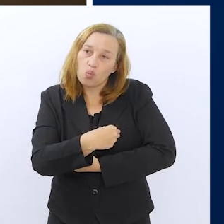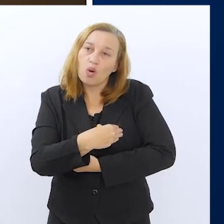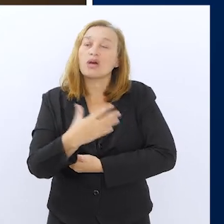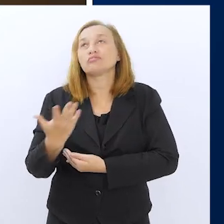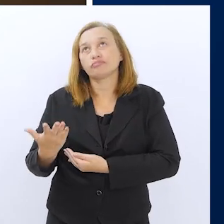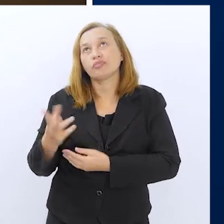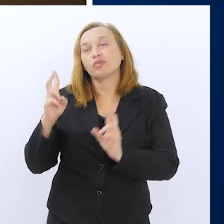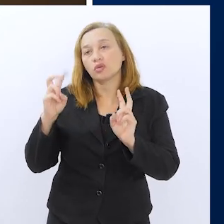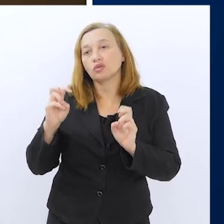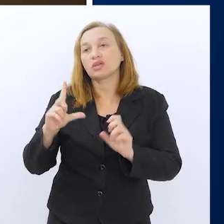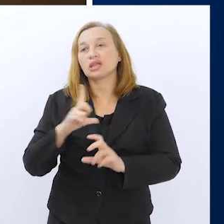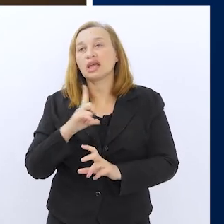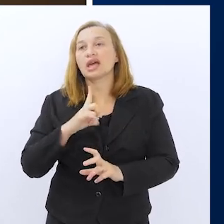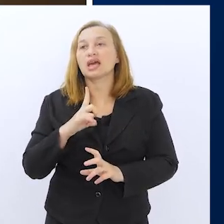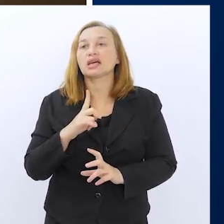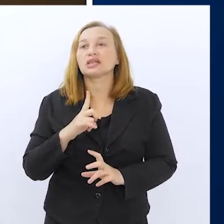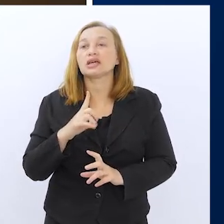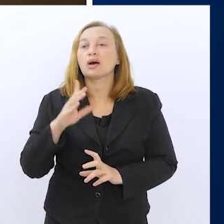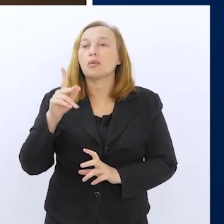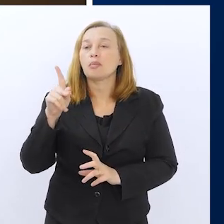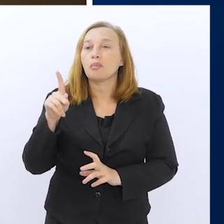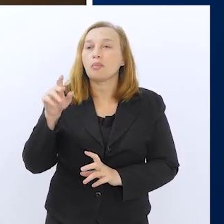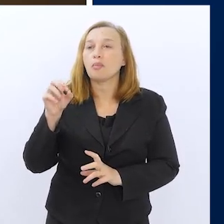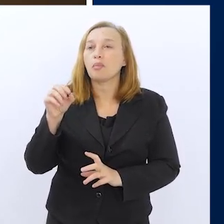com a amamentação, né, a questão tem